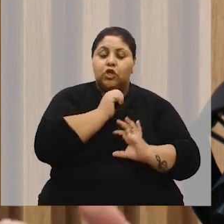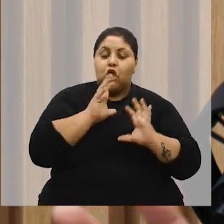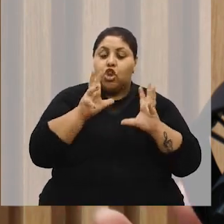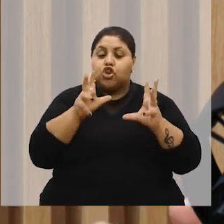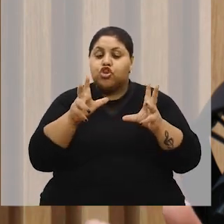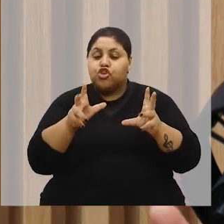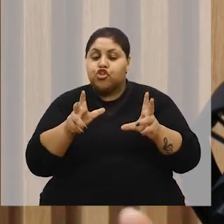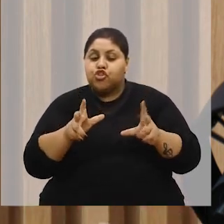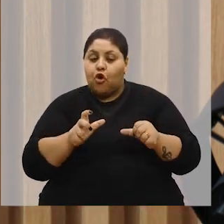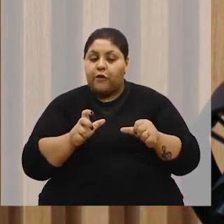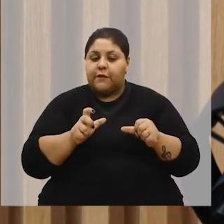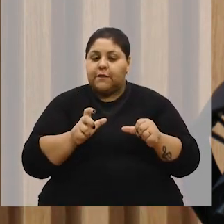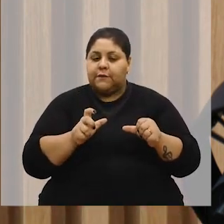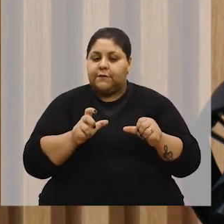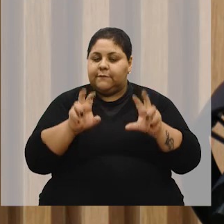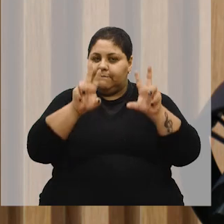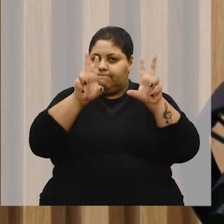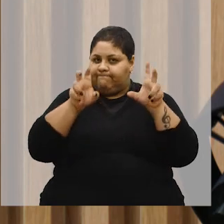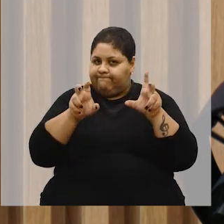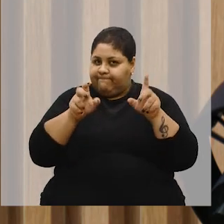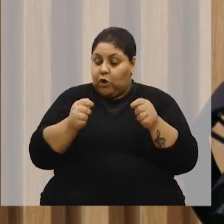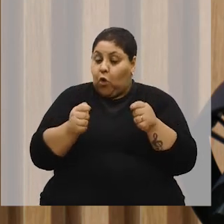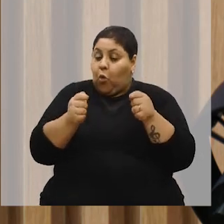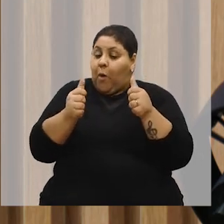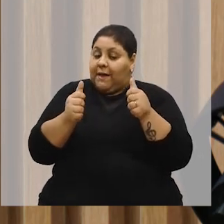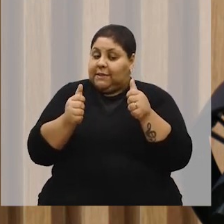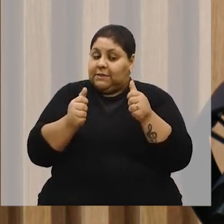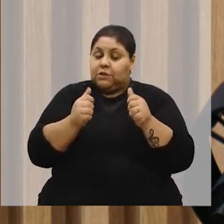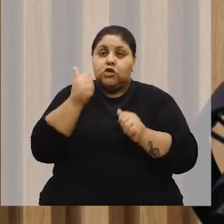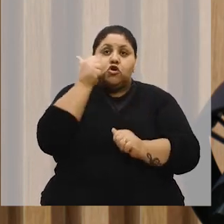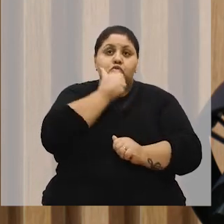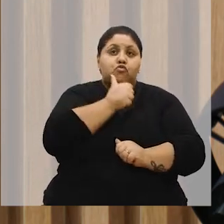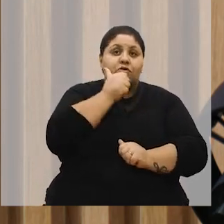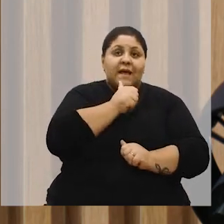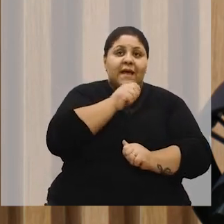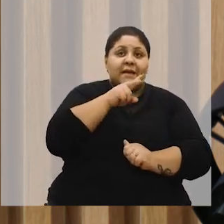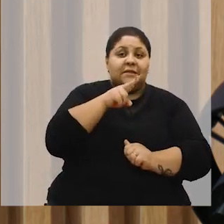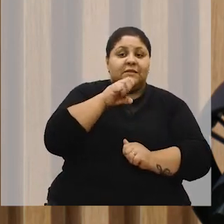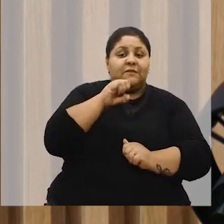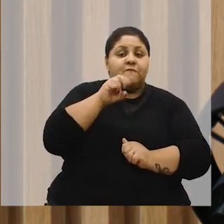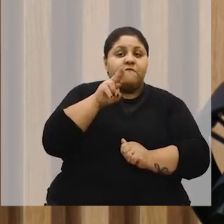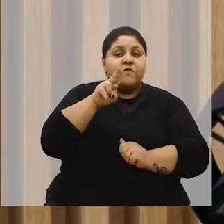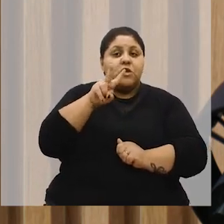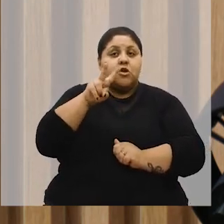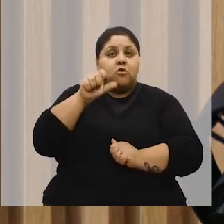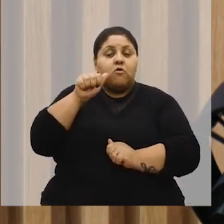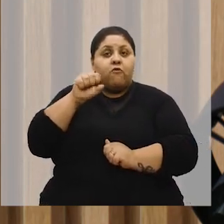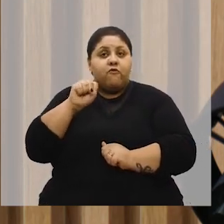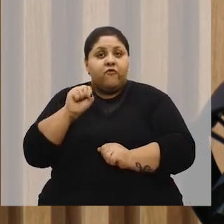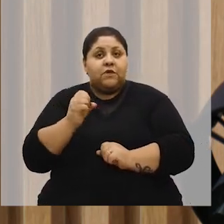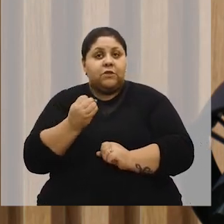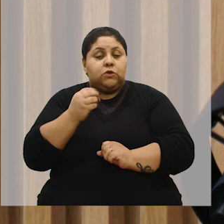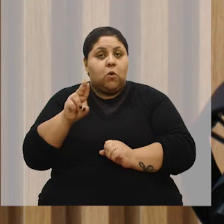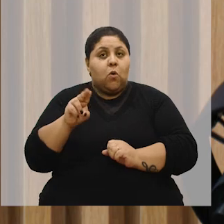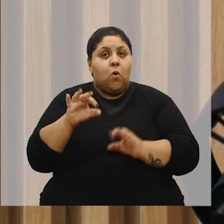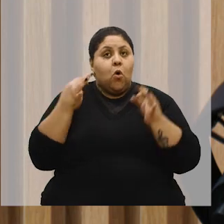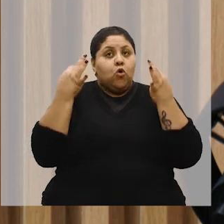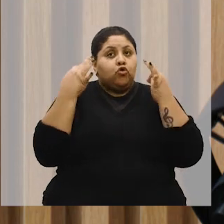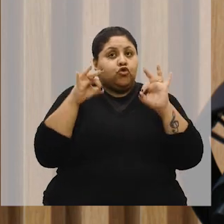né? Quase todas, porque eram mulheres viúvas ou mulheres solteiras que tivessem condição econômica,